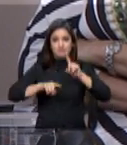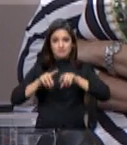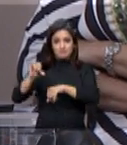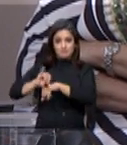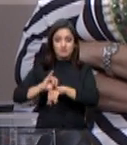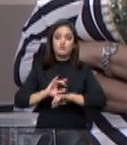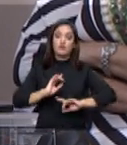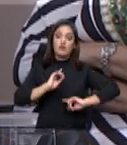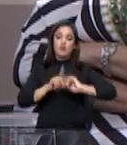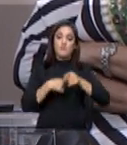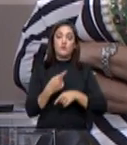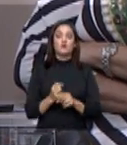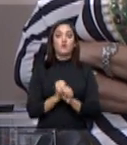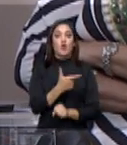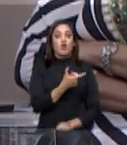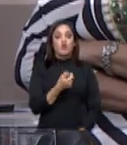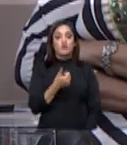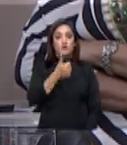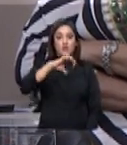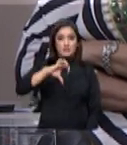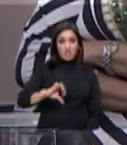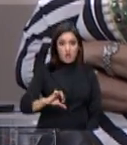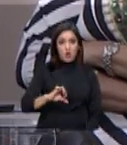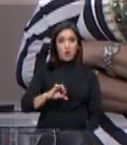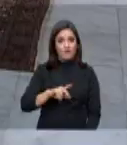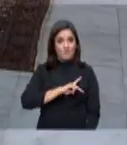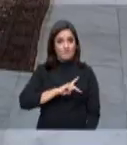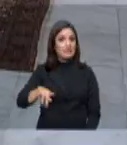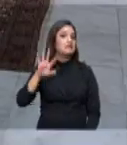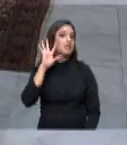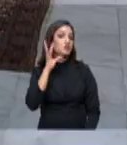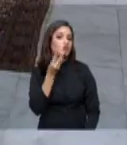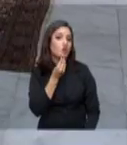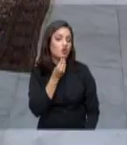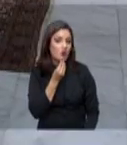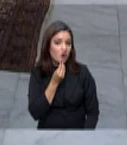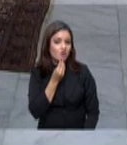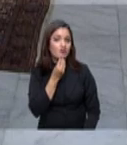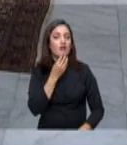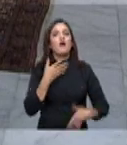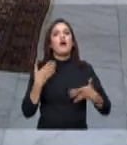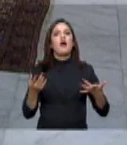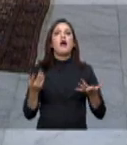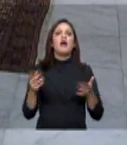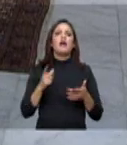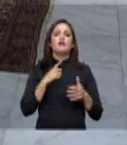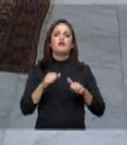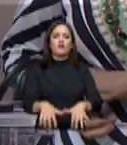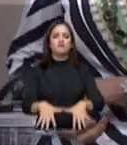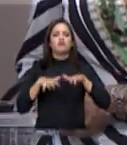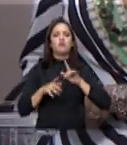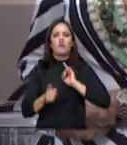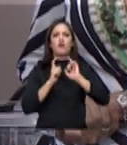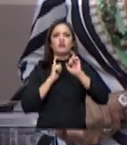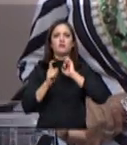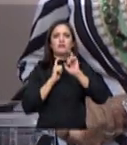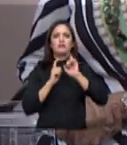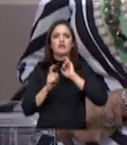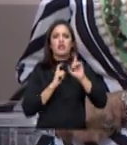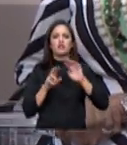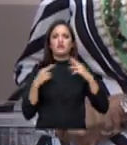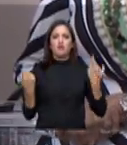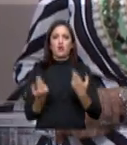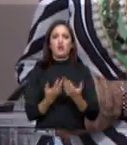competente liderança do então ministro-presidente Dias Toffoli, a Corte aprovou em sessão administrativa plenária